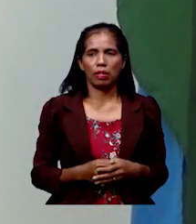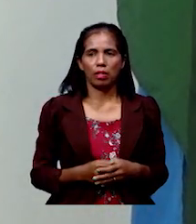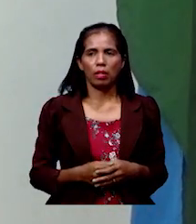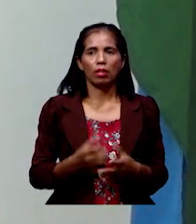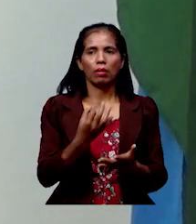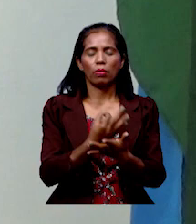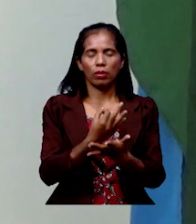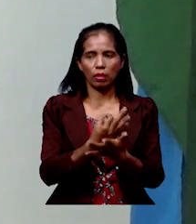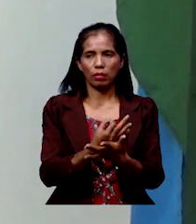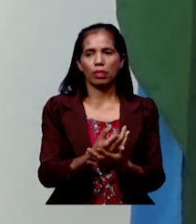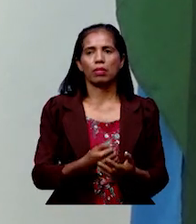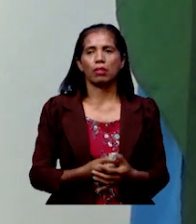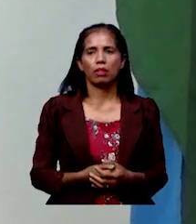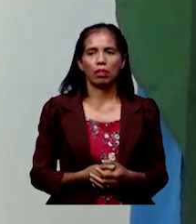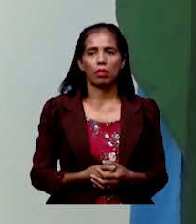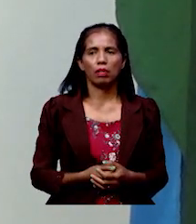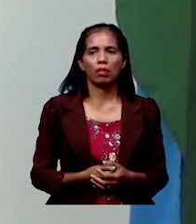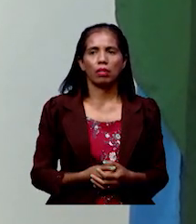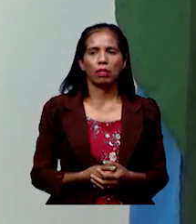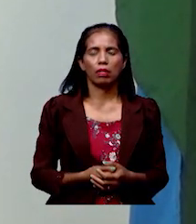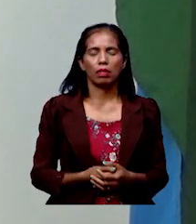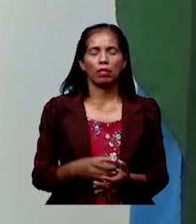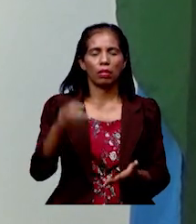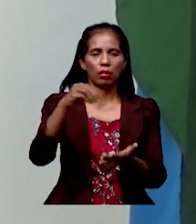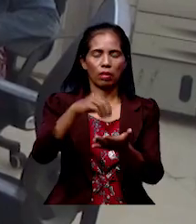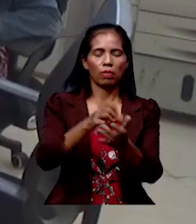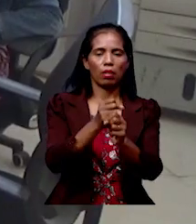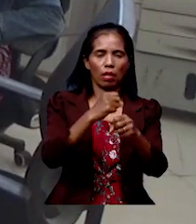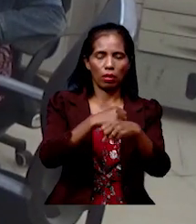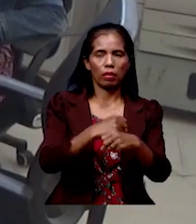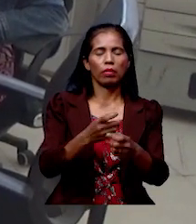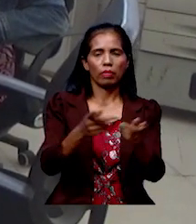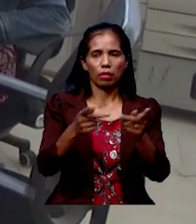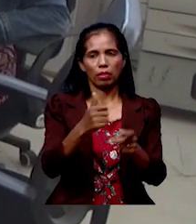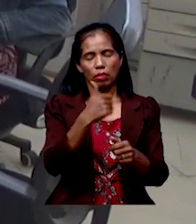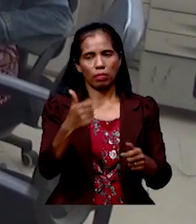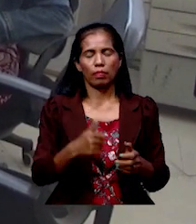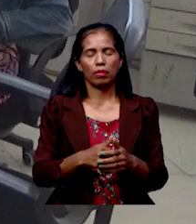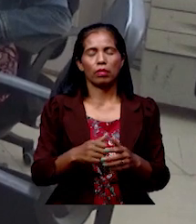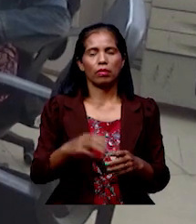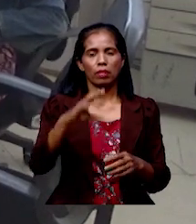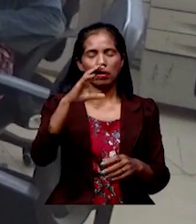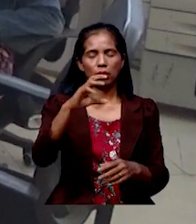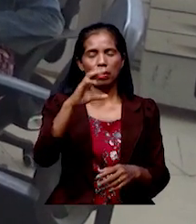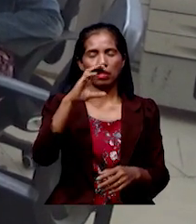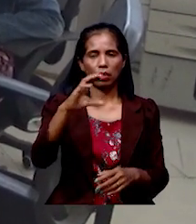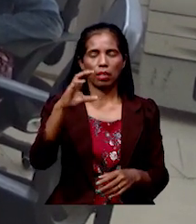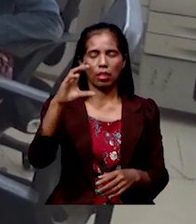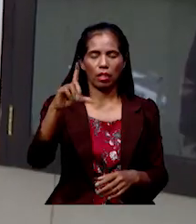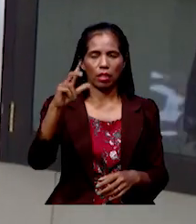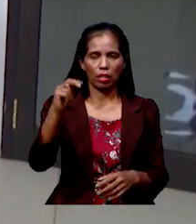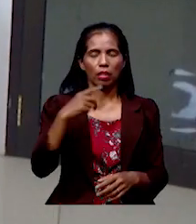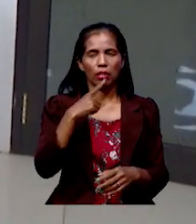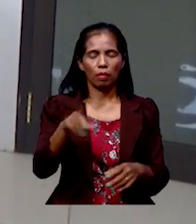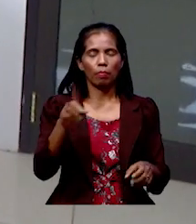os anemos se dá o Halo investe ya paten rumah. Conselho Combatentes Libertação Nacional MOS promete se serviço